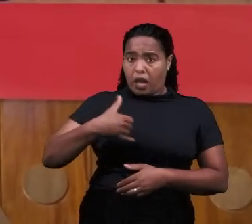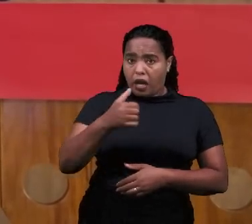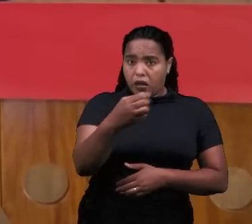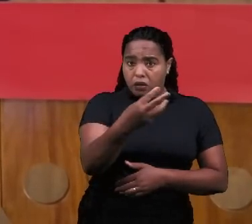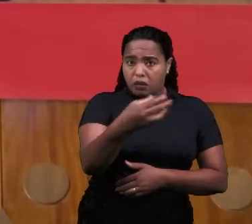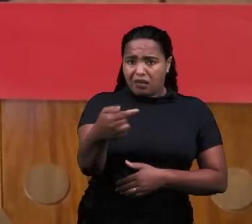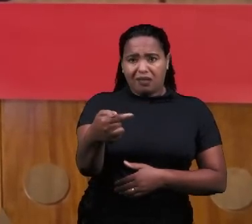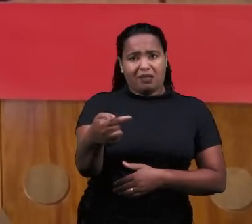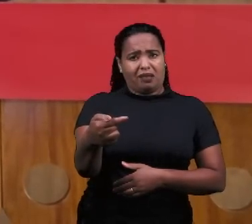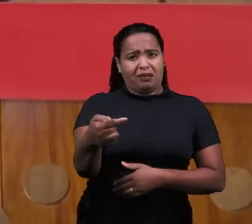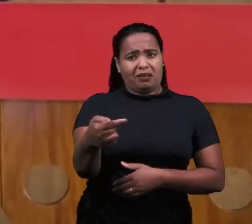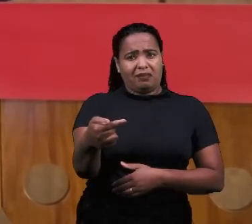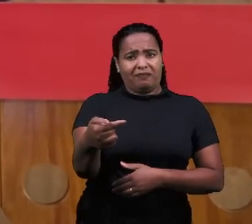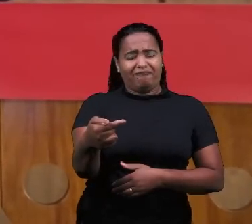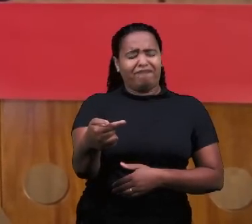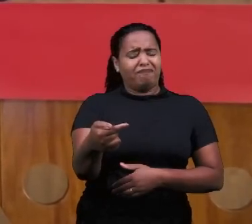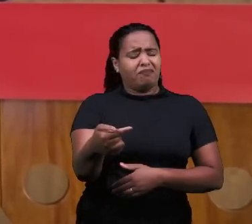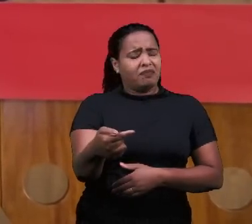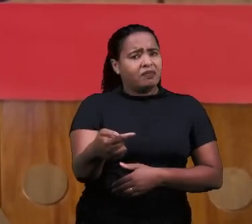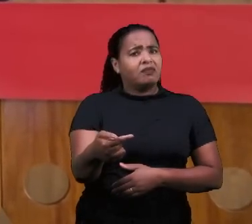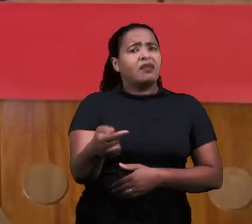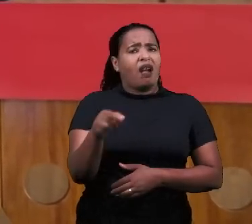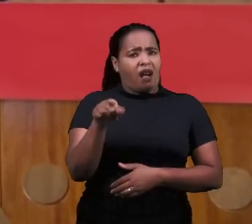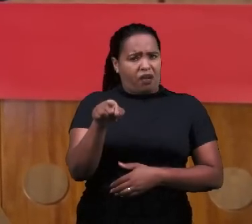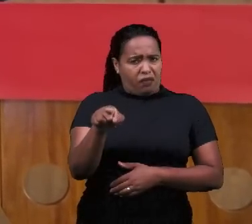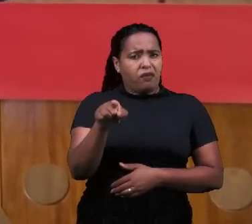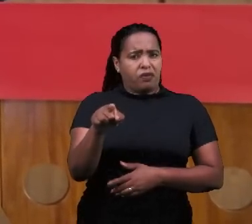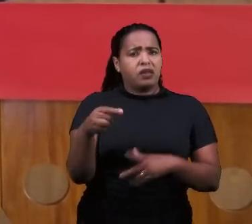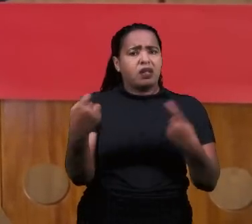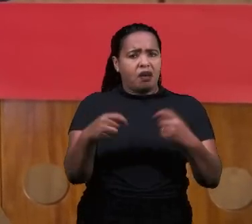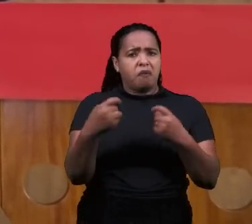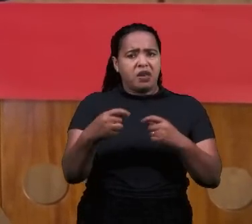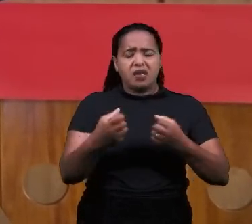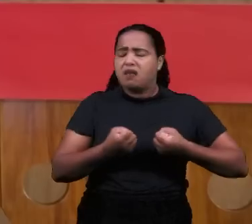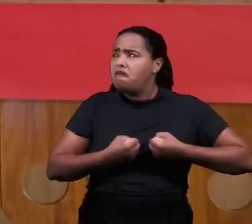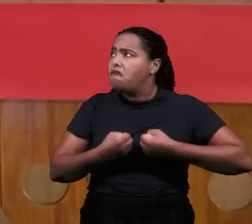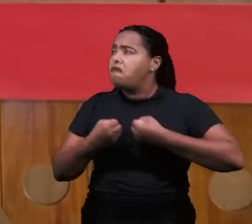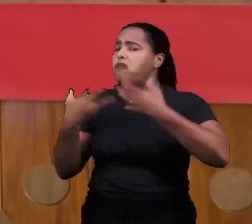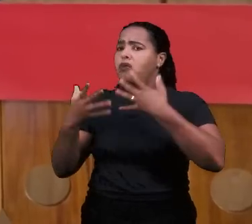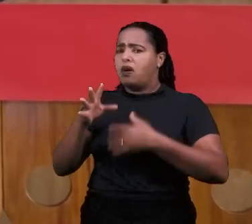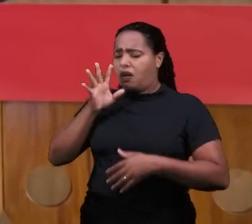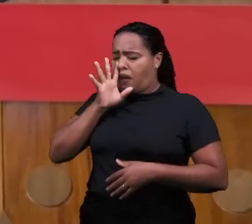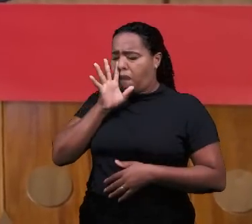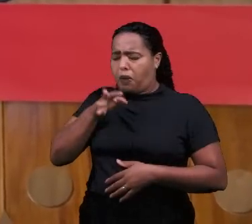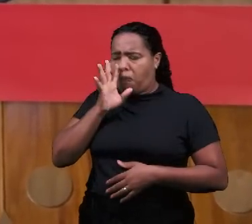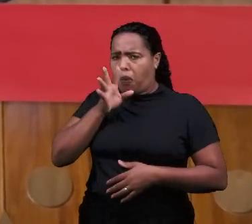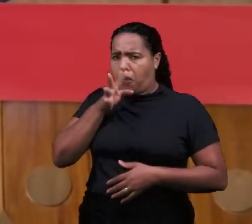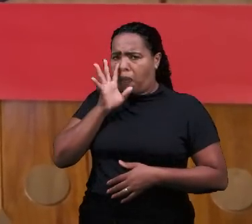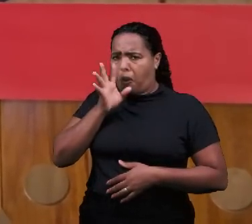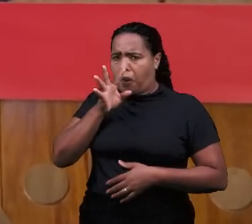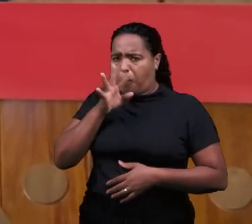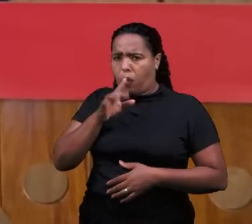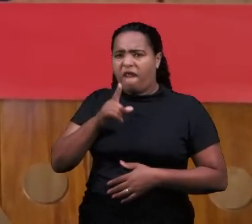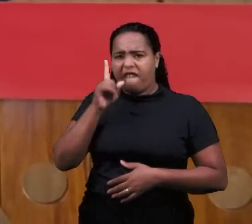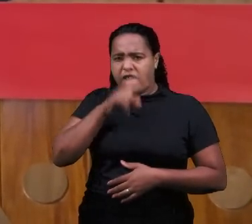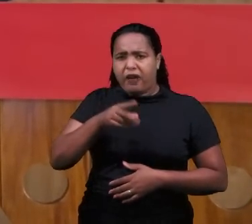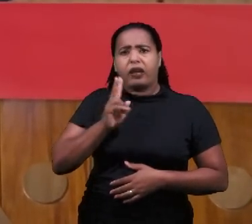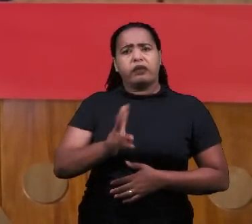mas ela precisa confessar que ela tem falhado com seu esposo. Não adianta ficar, ela só critica o marido, mas ela tem